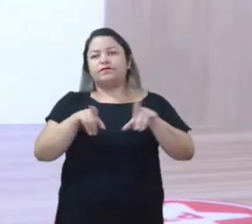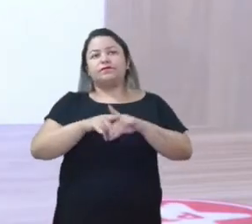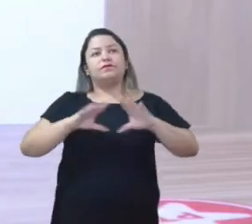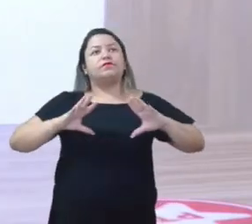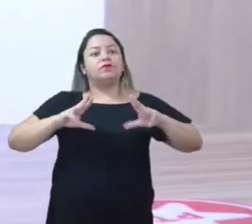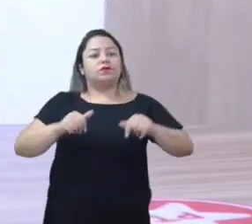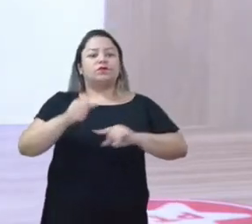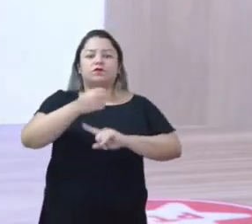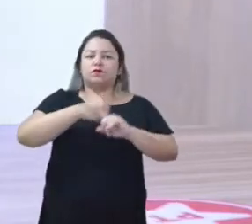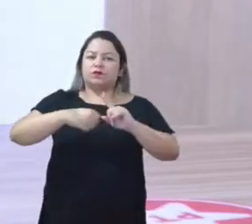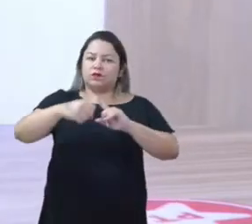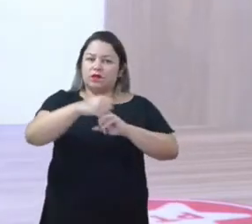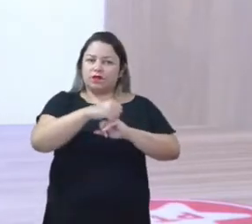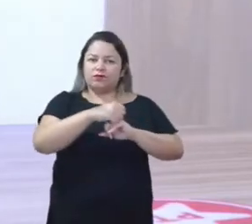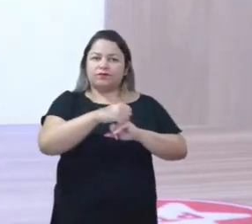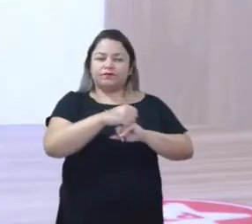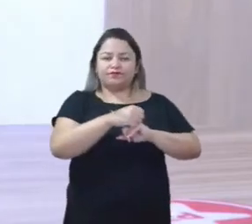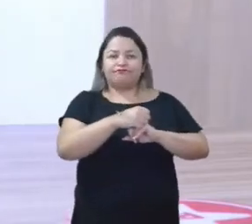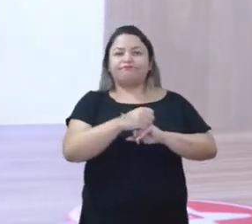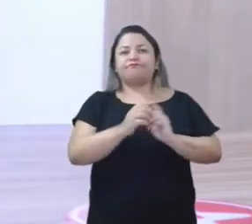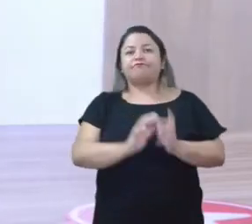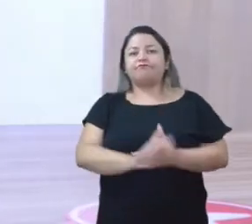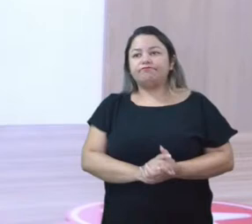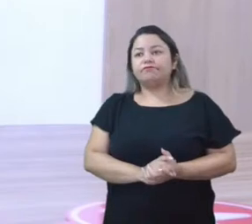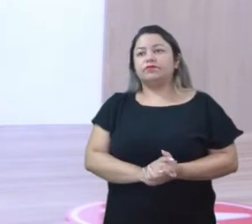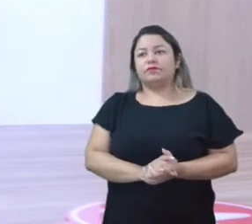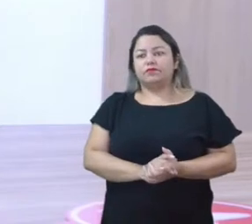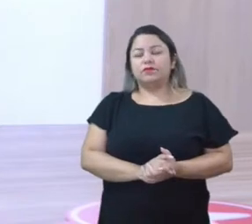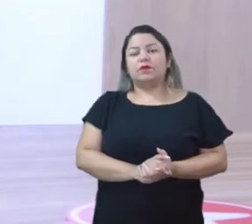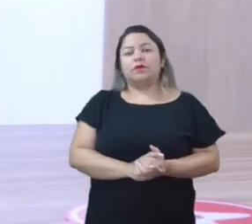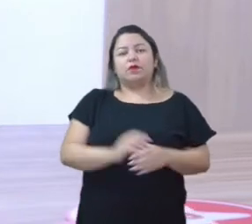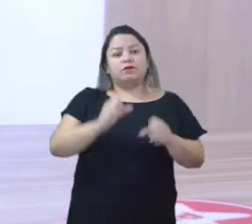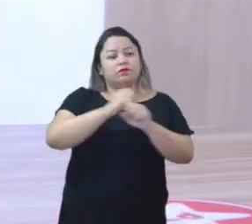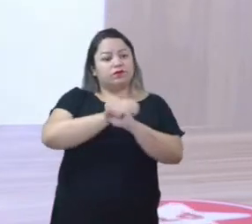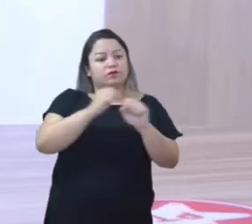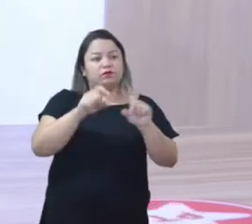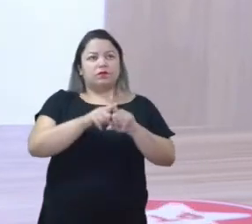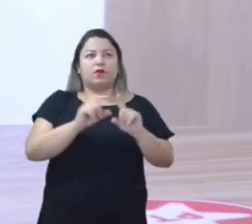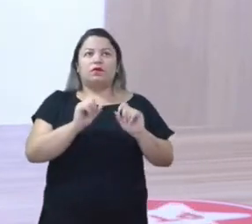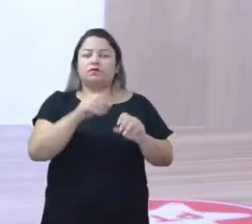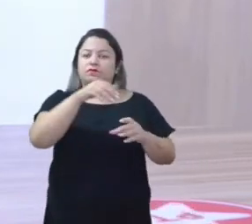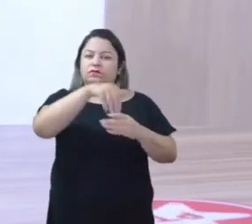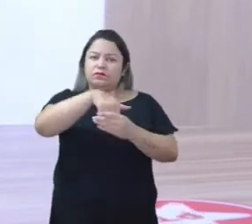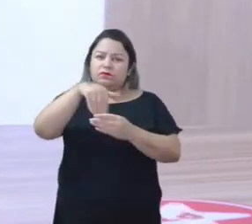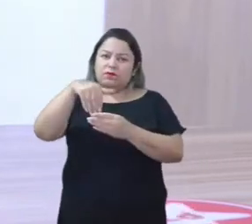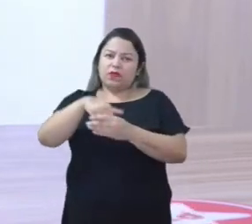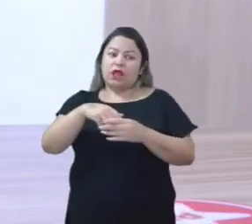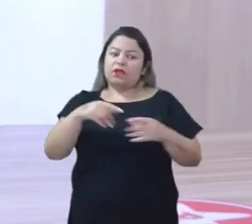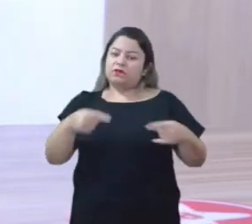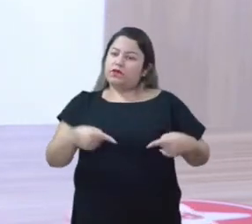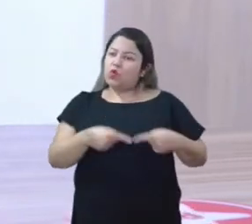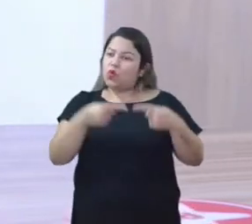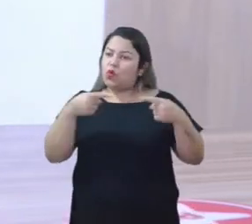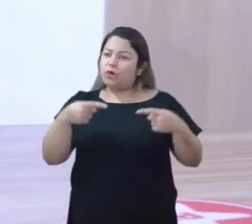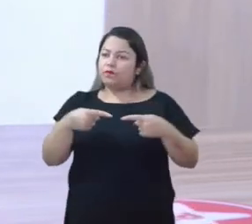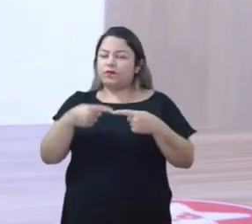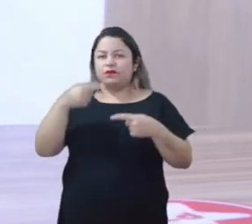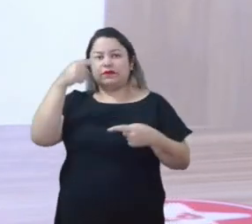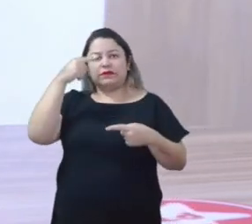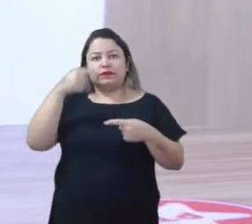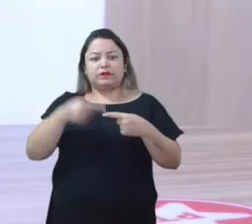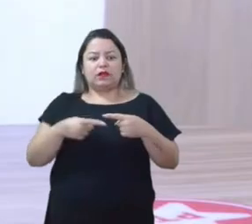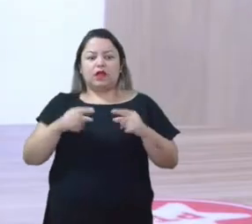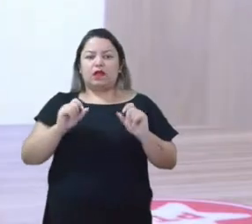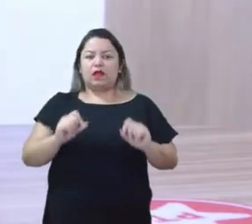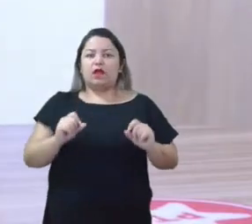toda a sociedade. E a grande possibilidade de votação é essa combinação das